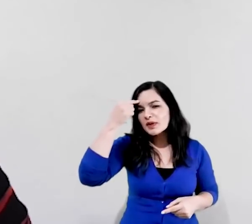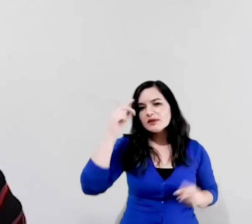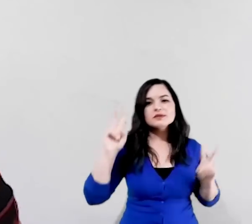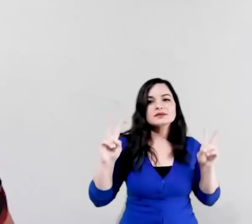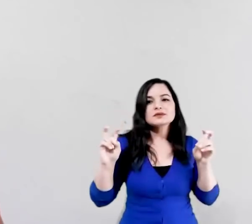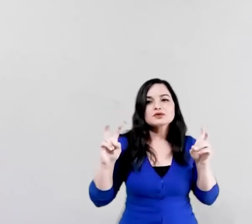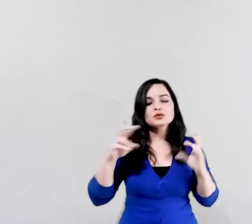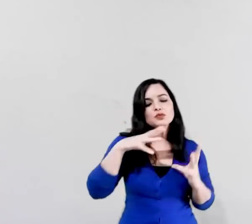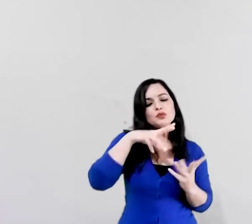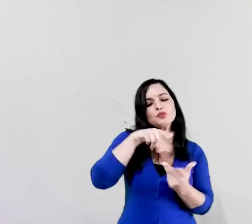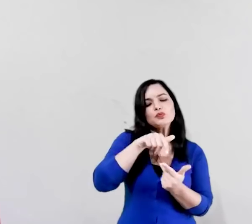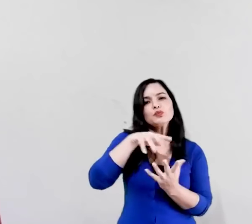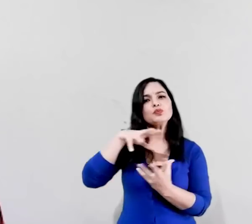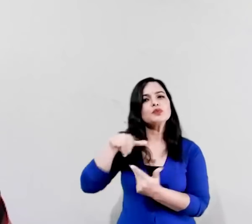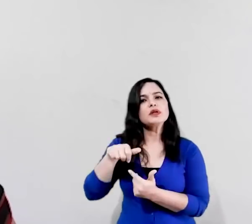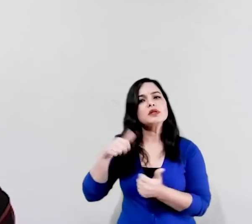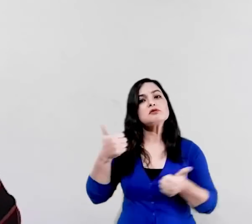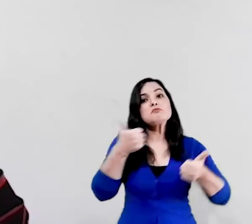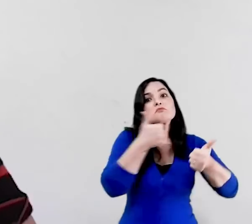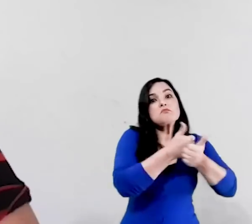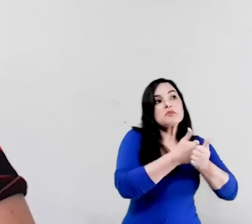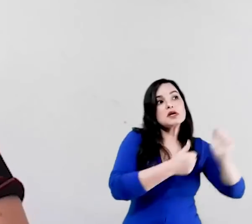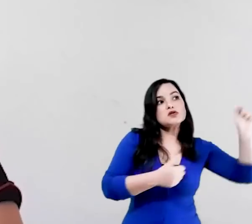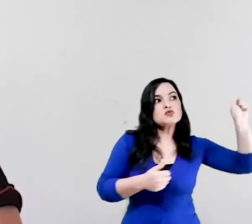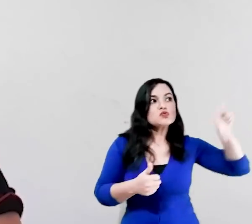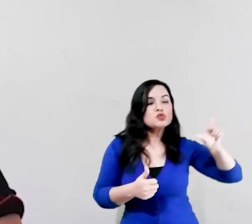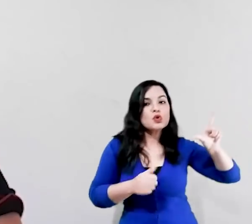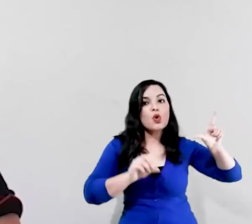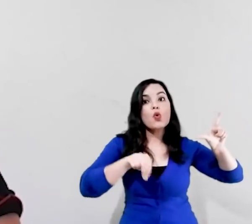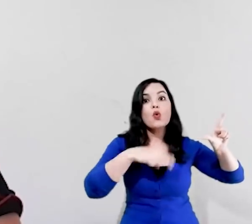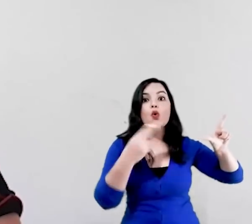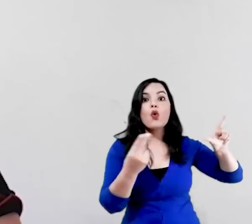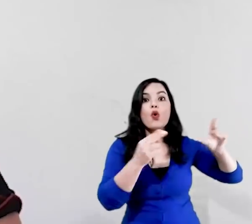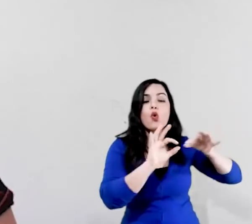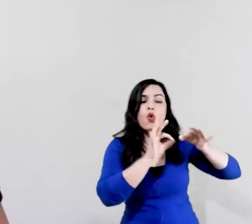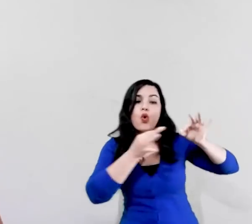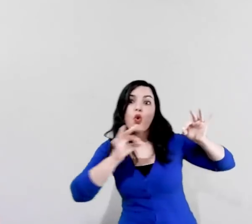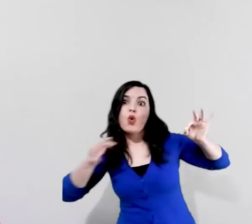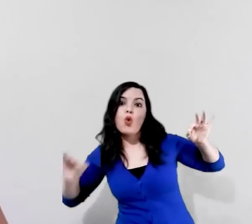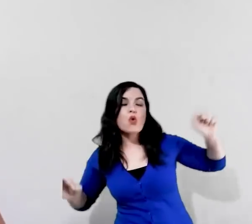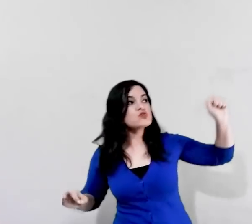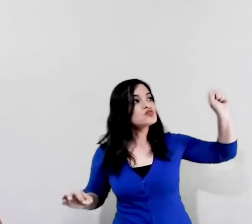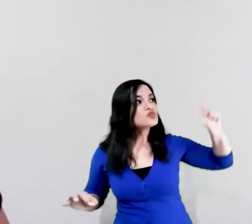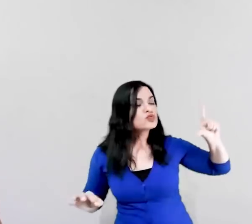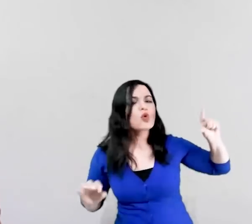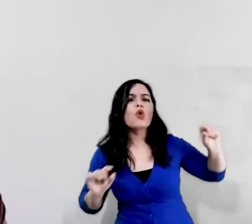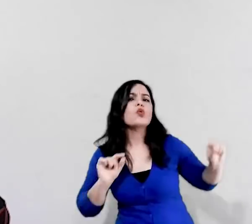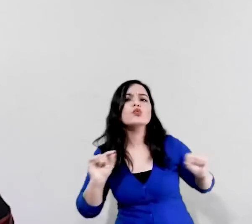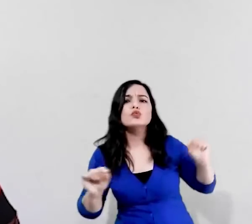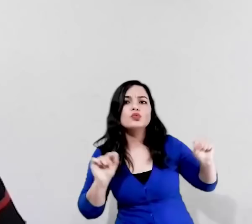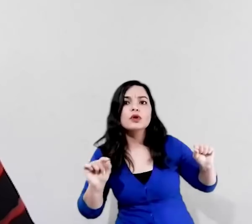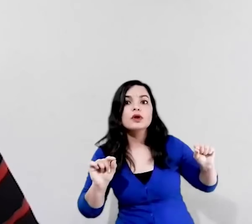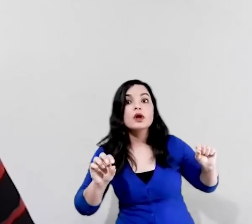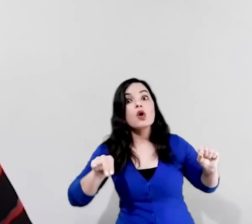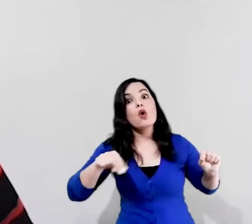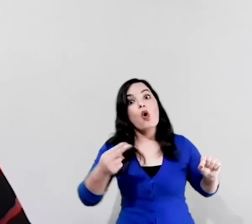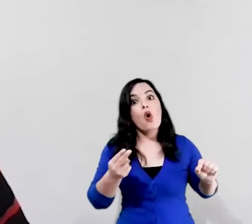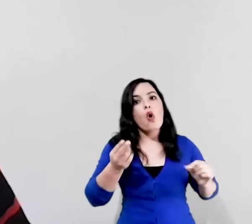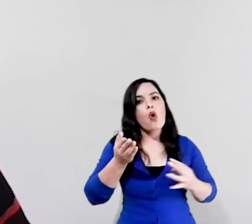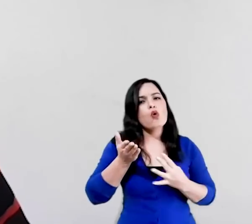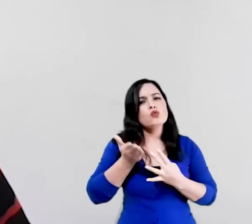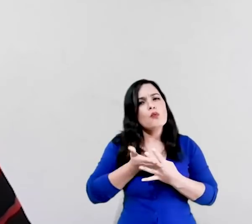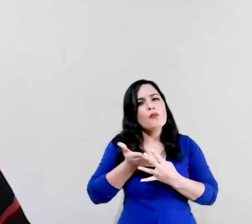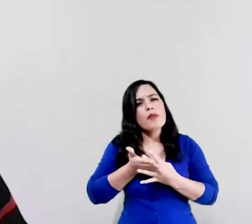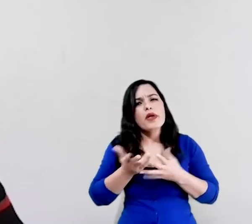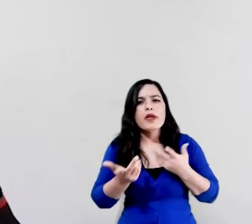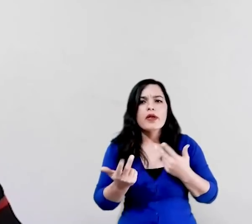Estar mais próximo do Sol, estar muito longe do Sol, estar ali no meio do caminho, como acontece com o